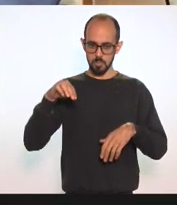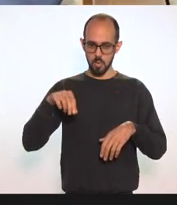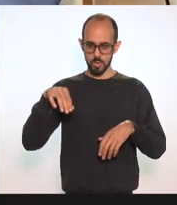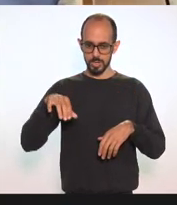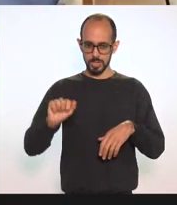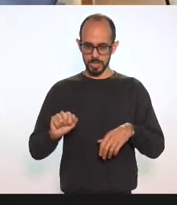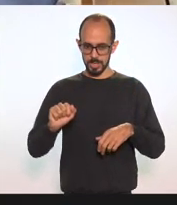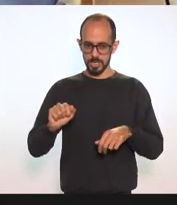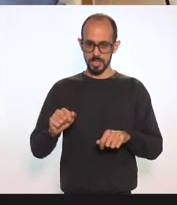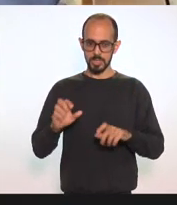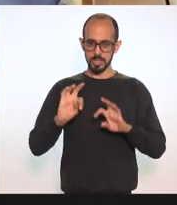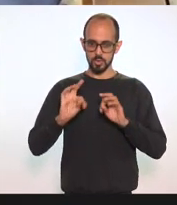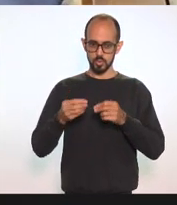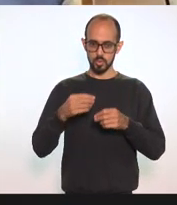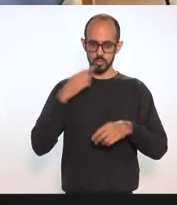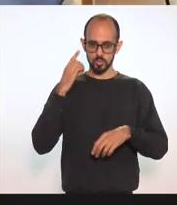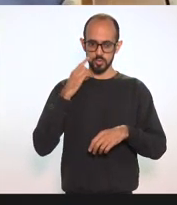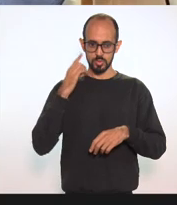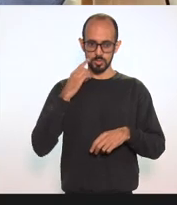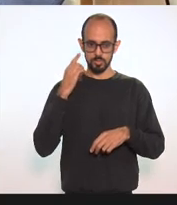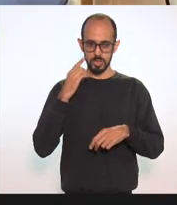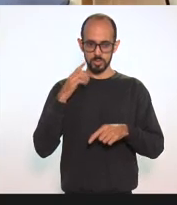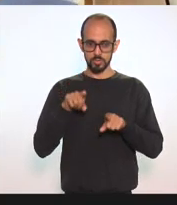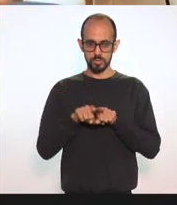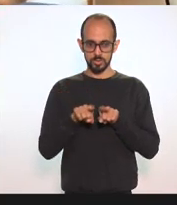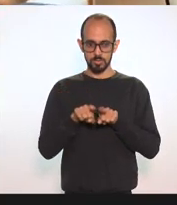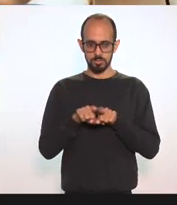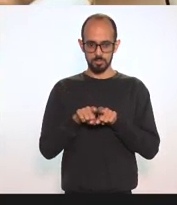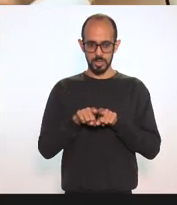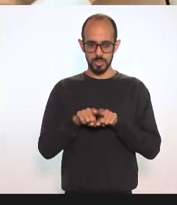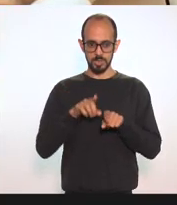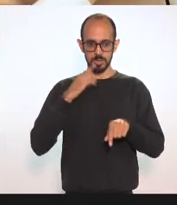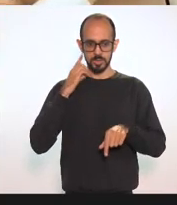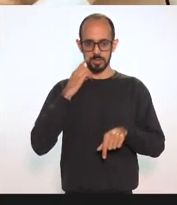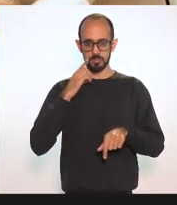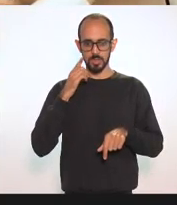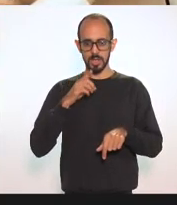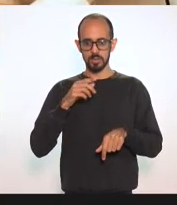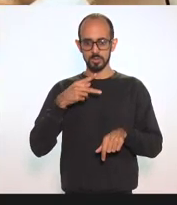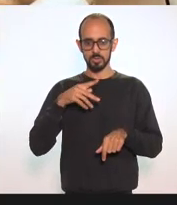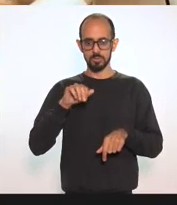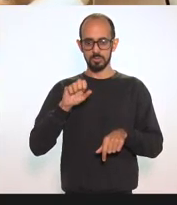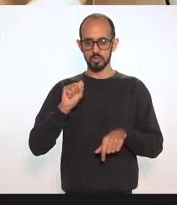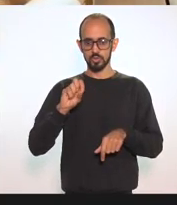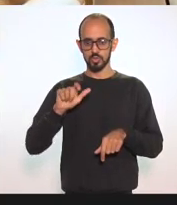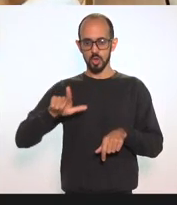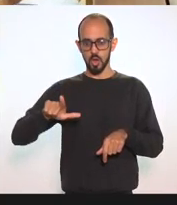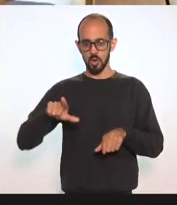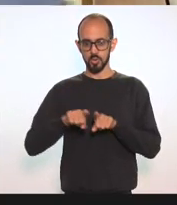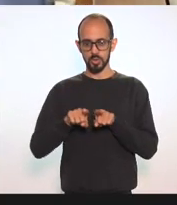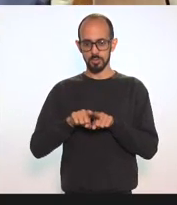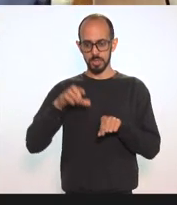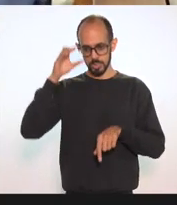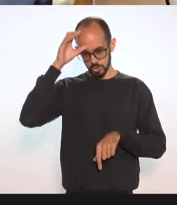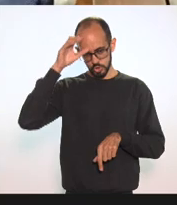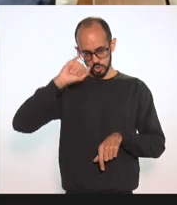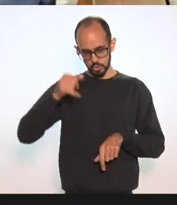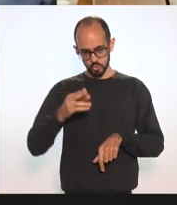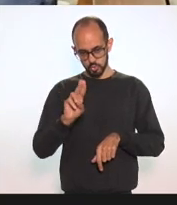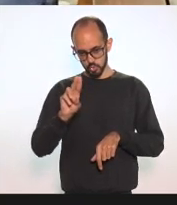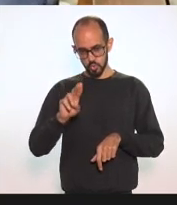as deputadas, como a deputada Renata, a deputada Dani do PSOL e outras, como a tia Ju, que lutam